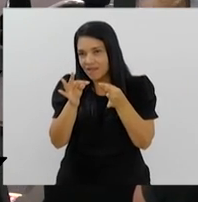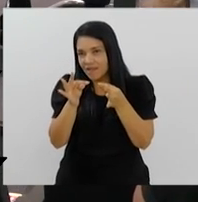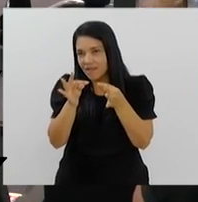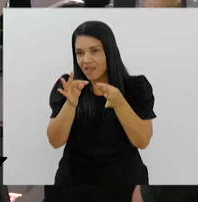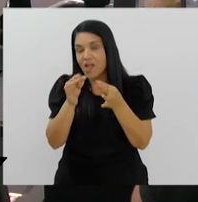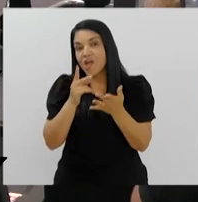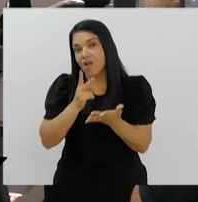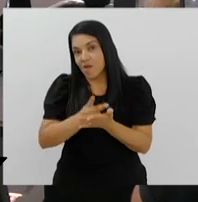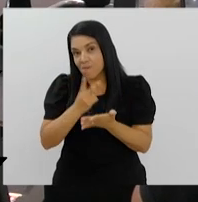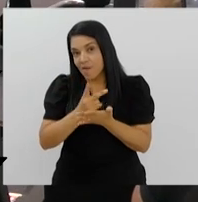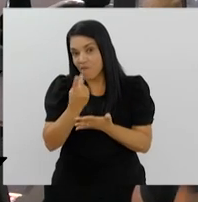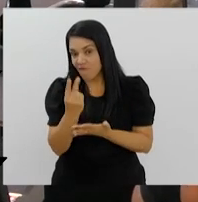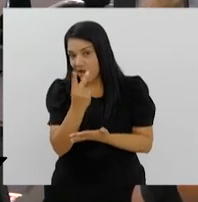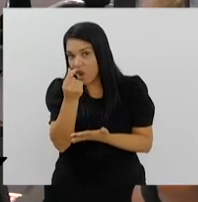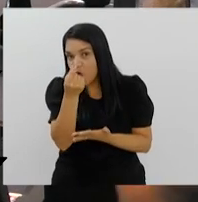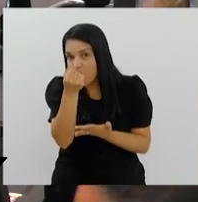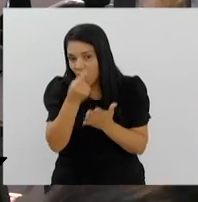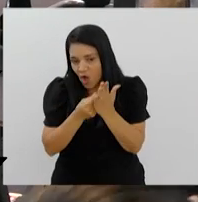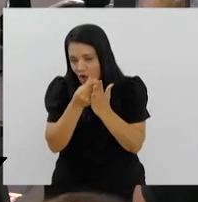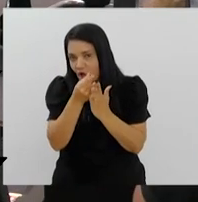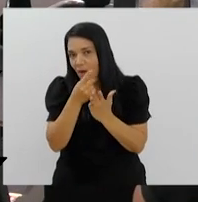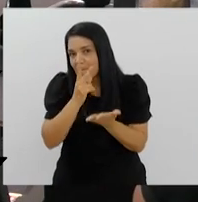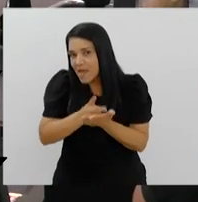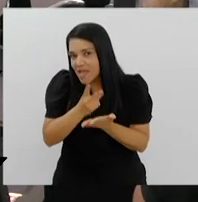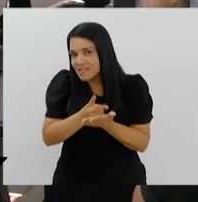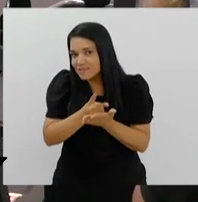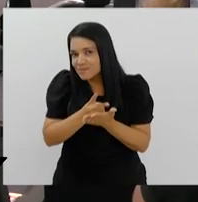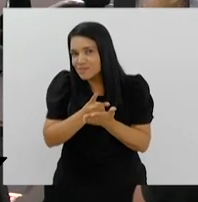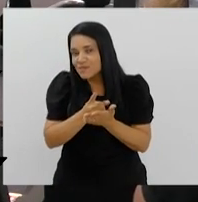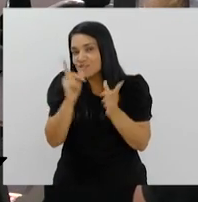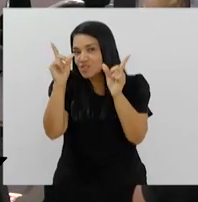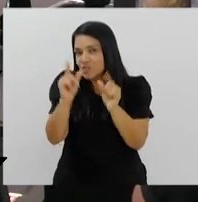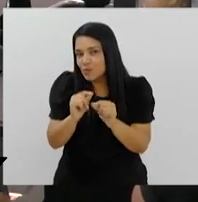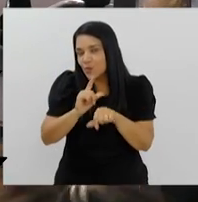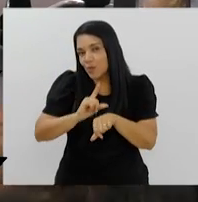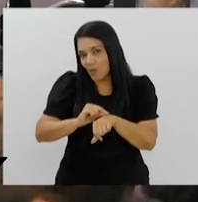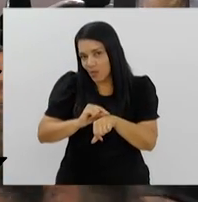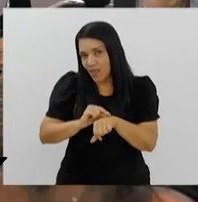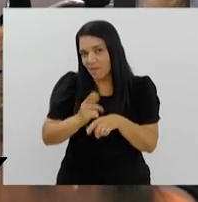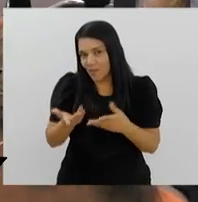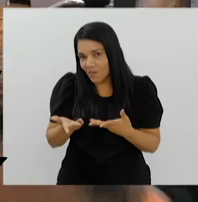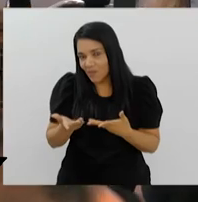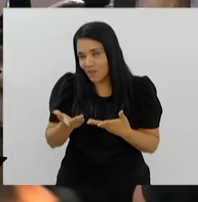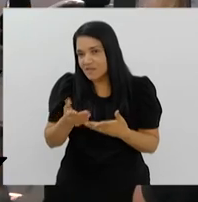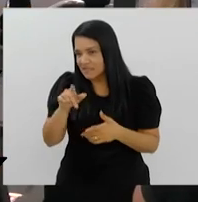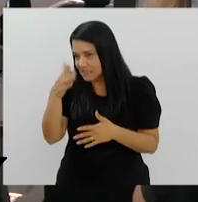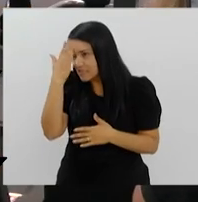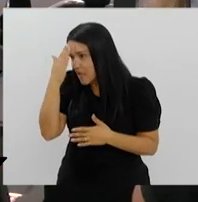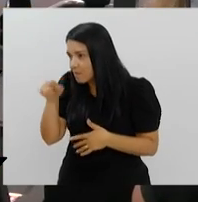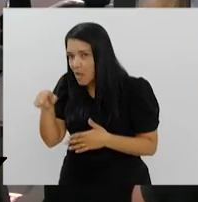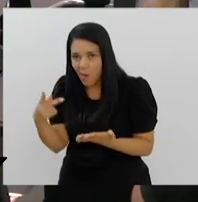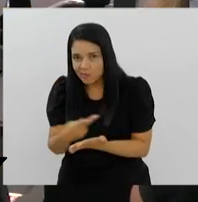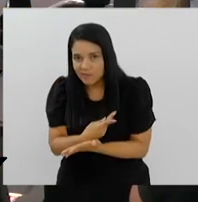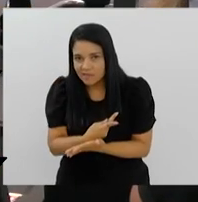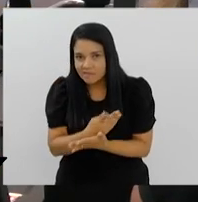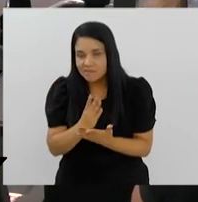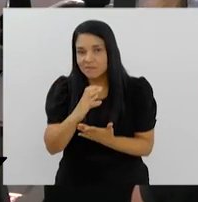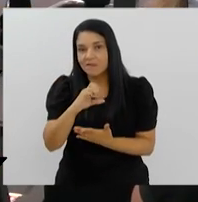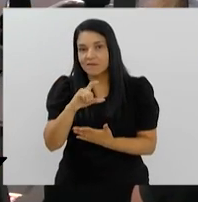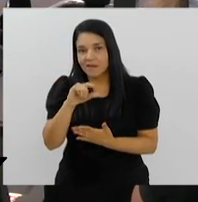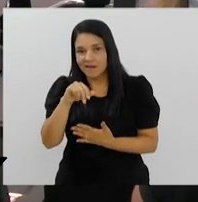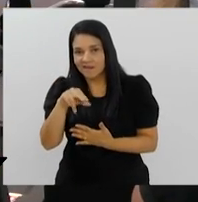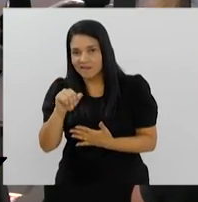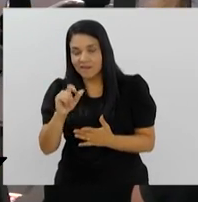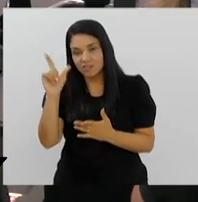reduz a terapia O tempo que que a Unimed a Unimed feg tá fazendo nesse caso vocês estão sabendo que isso tá acontecendo que as clínicas estão reduzindo